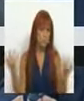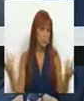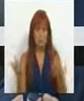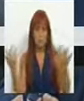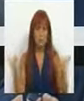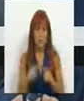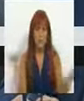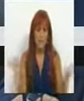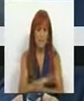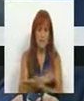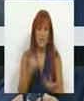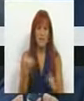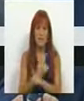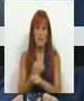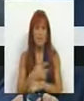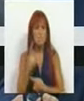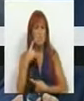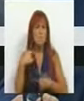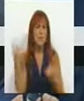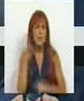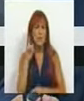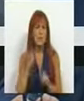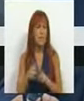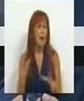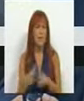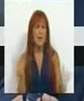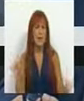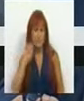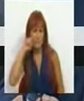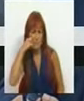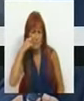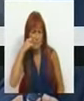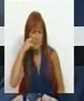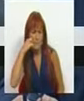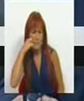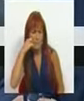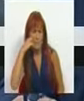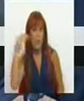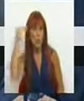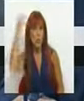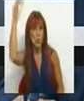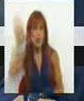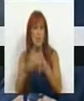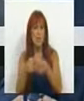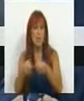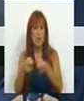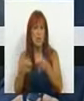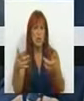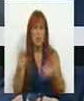enfim, na imprensa, mostram sobretudo uma grande desconfiança da futura equipa de